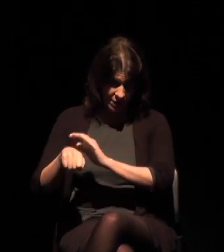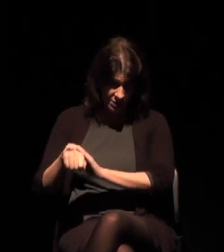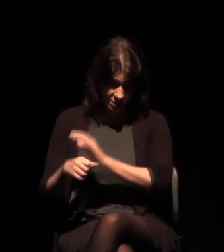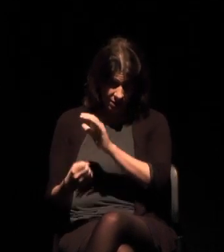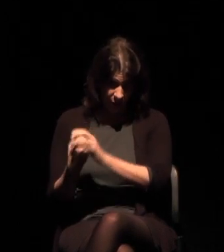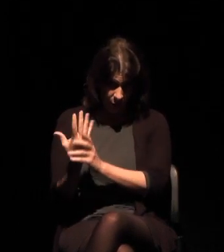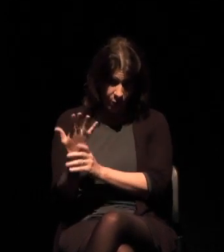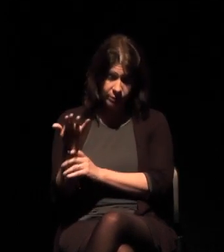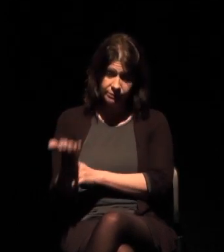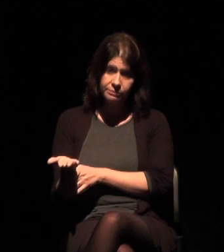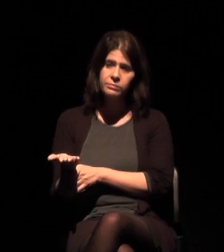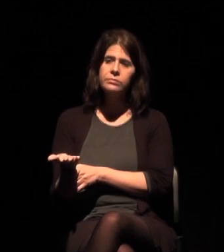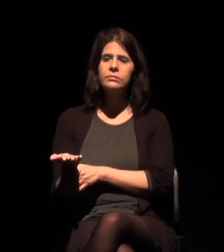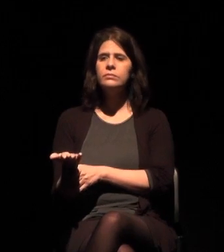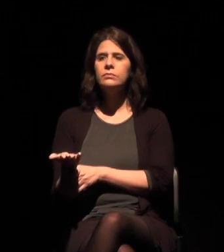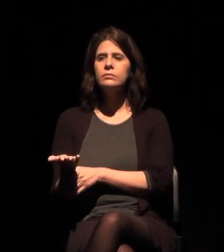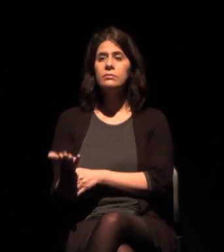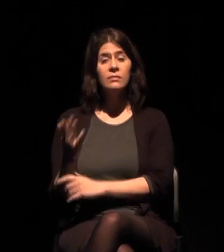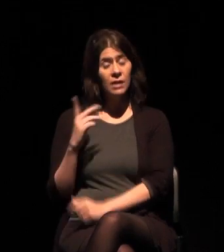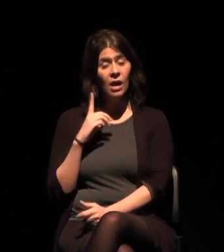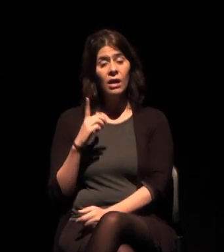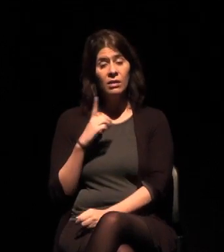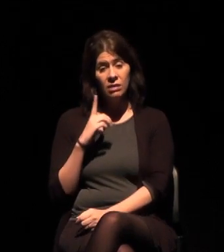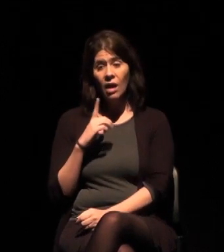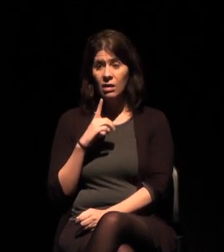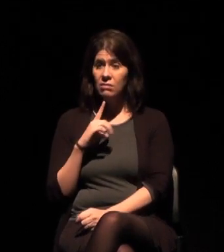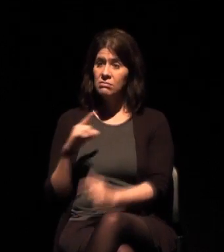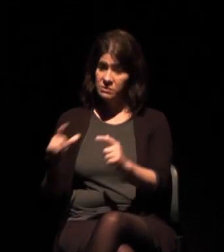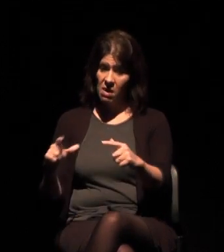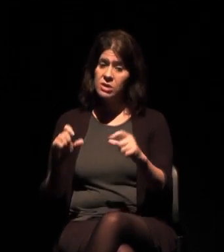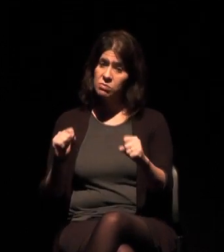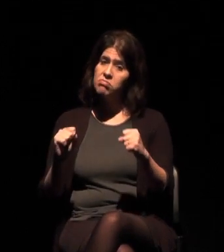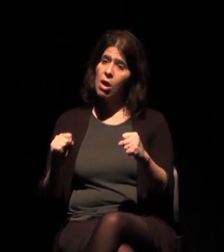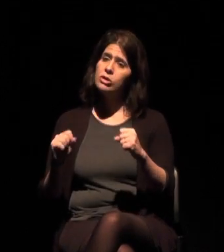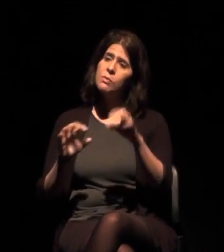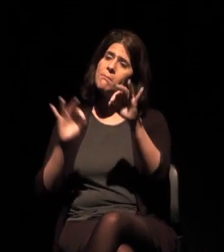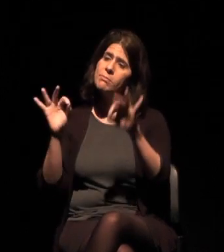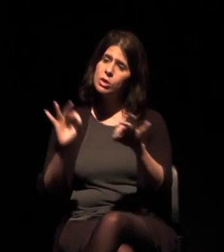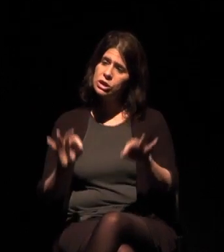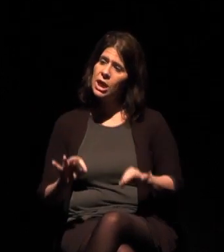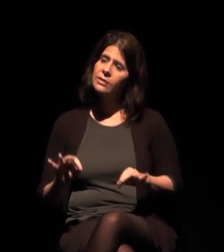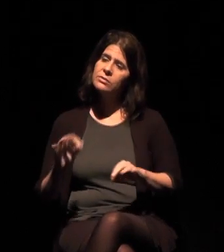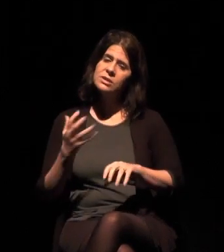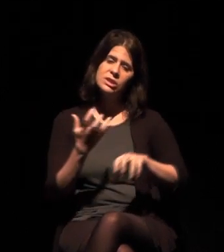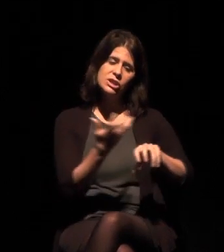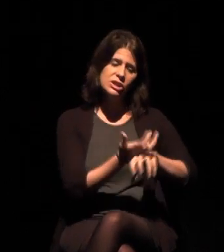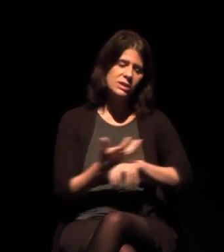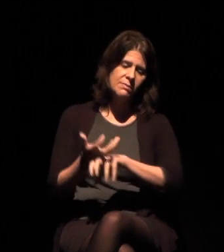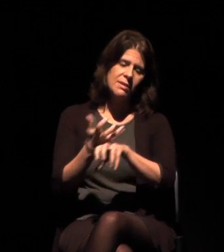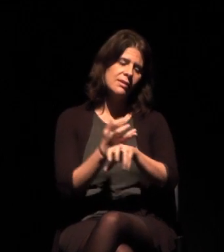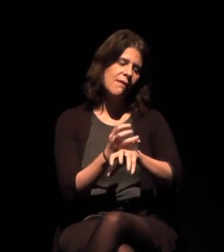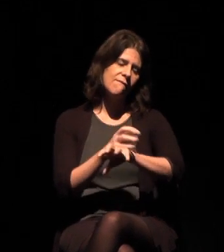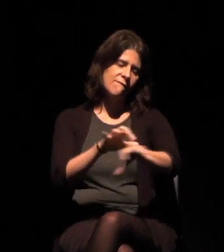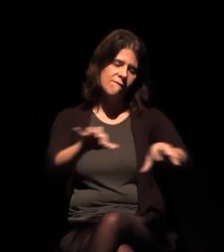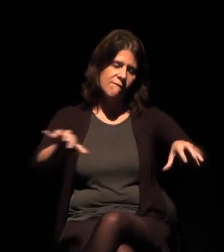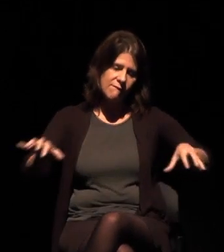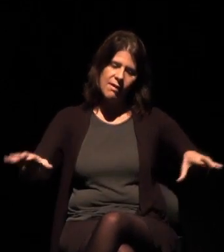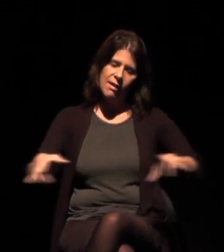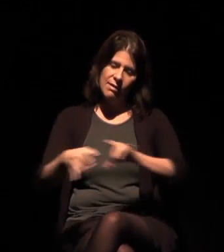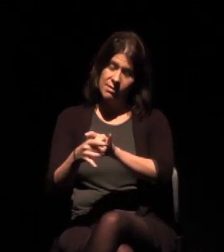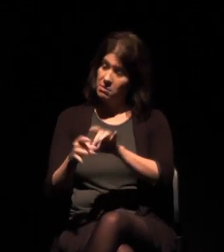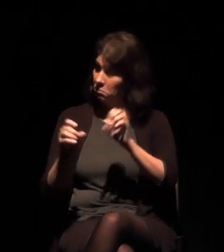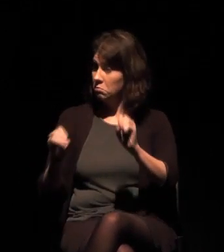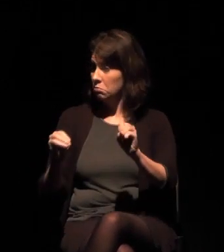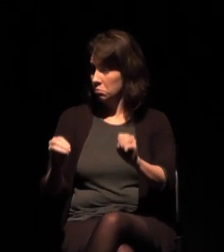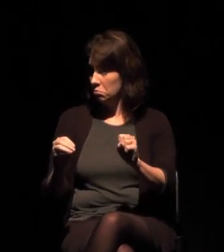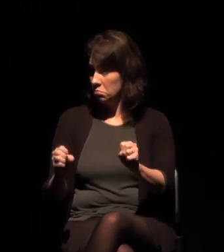espaço pra projetos interdisciplinares na então isso seria uma parte do da